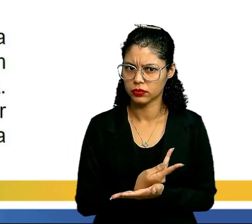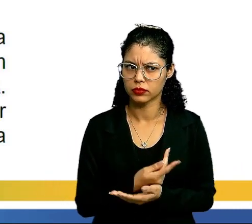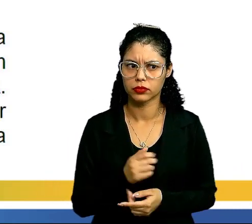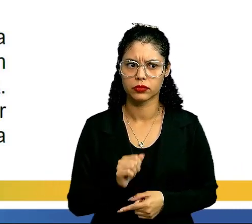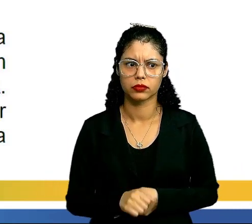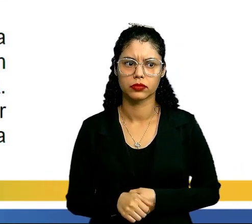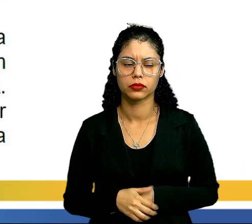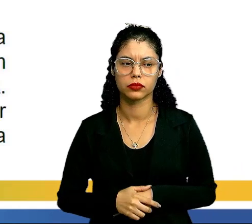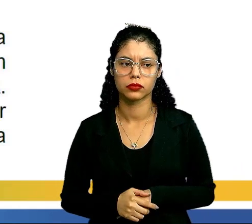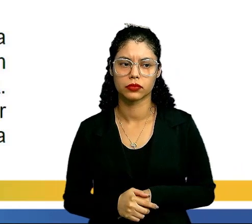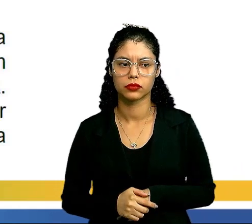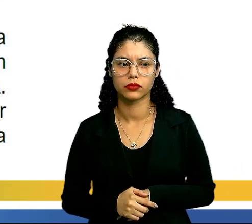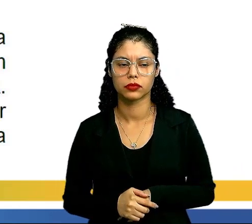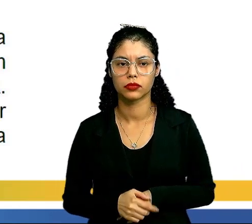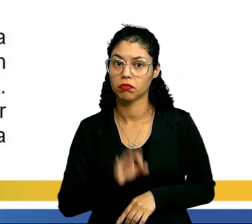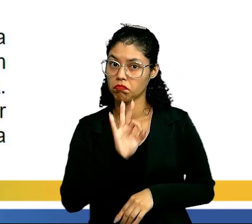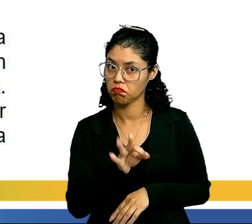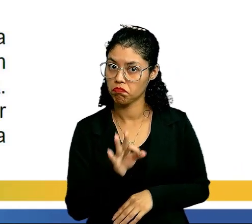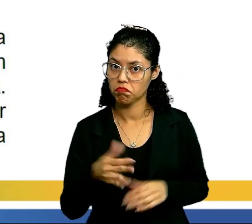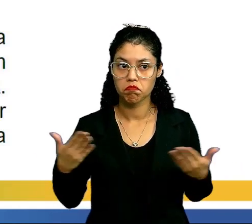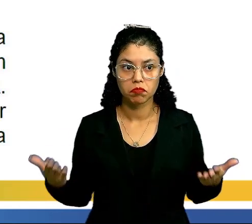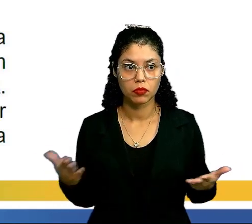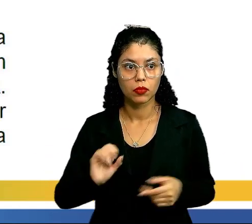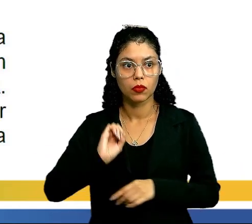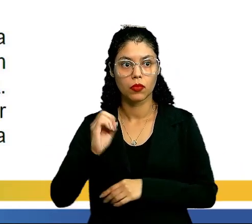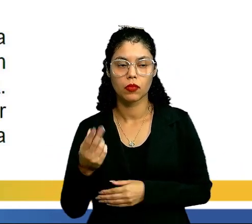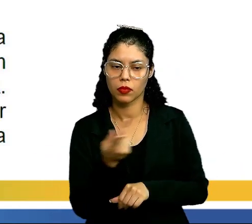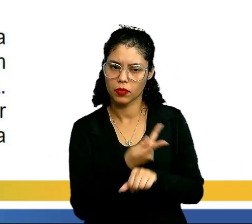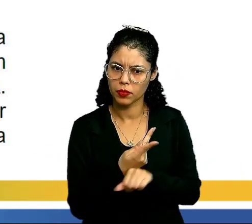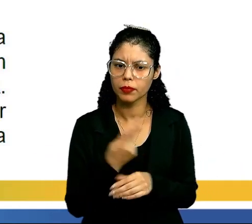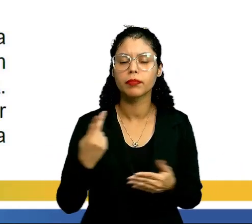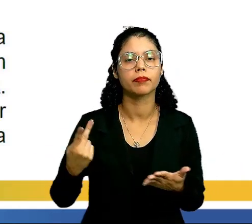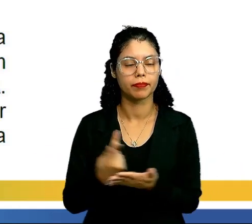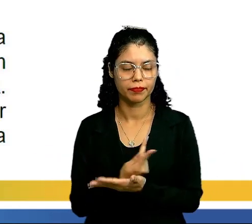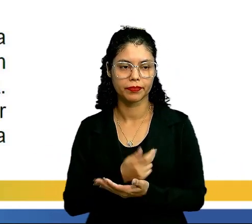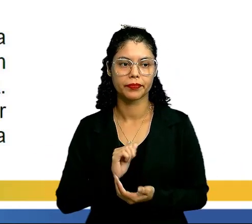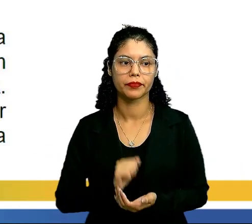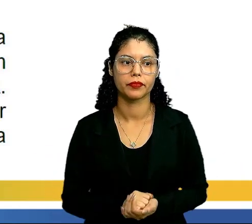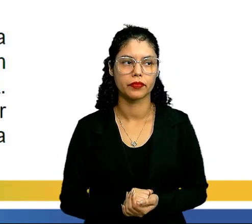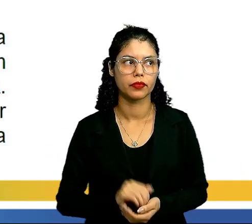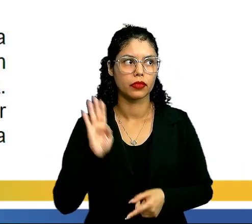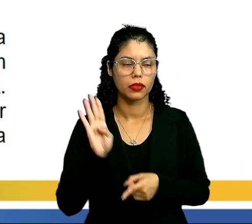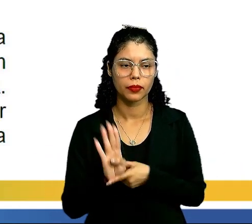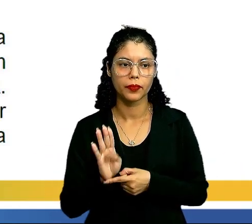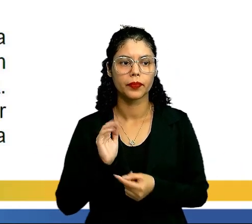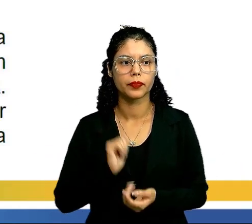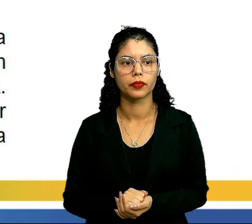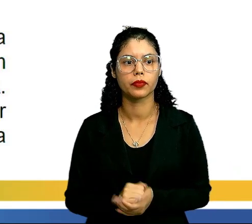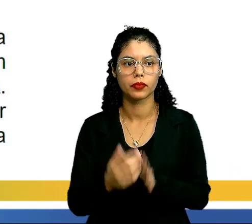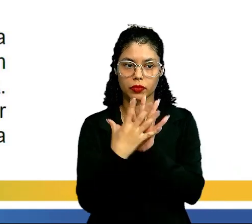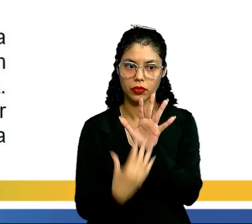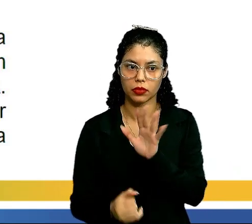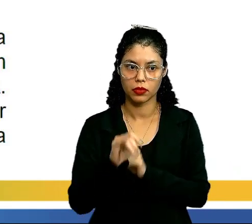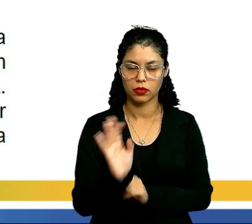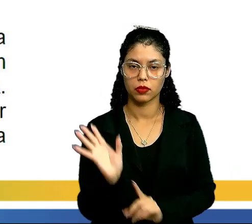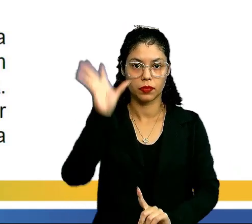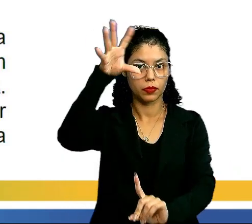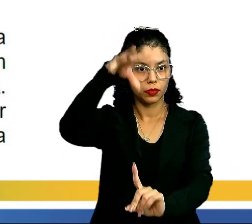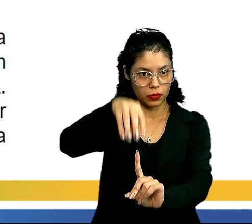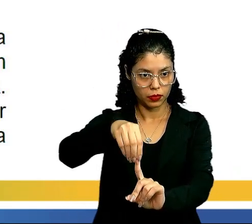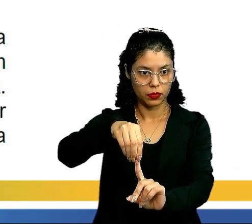correta? Pode ser que esteja correta, mas a gente está procurando a alternativa errada. Vamos à letra B. A